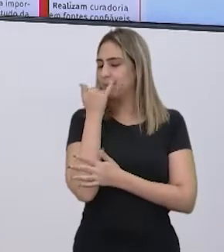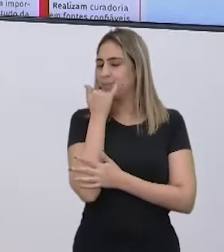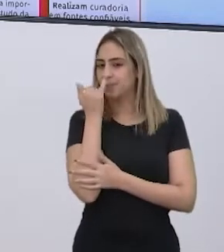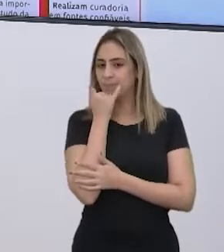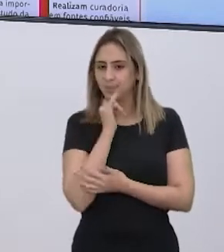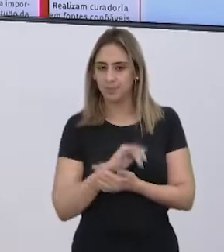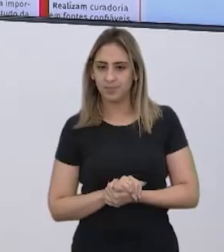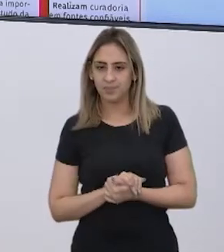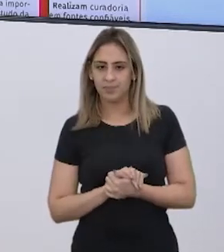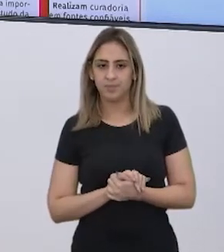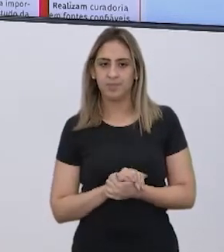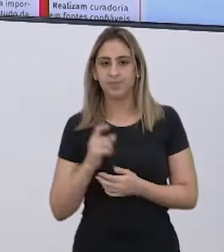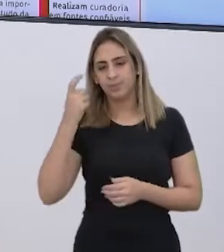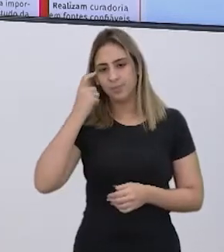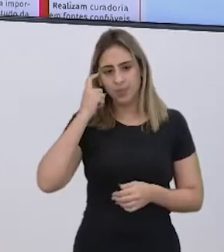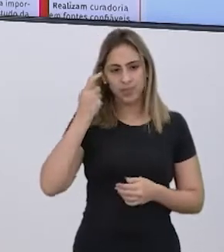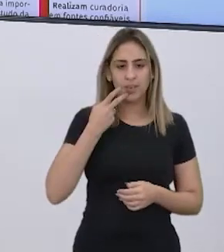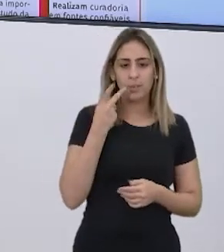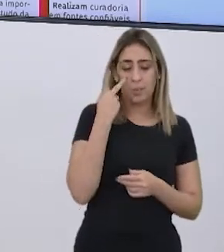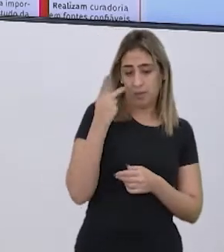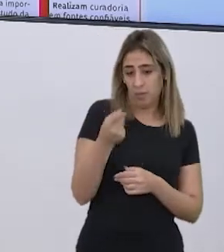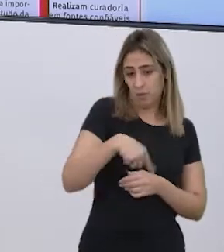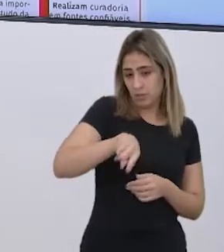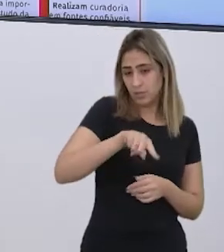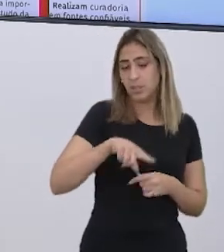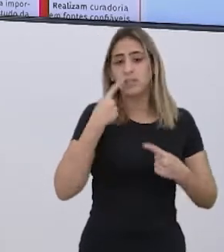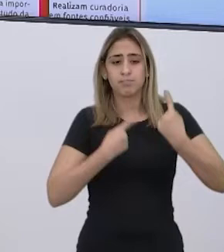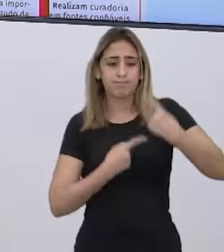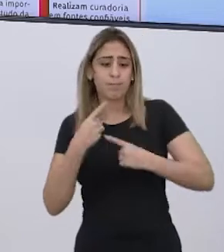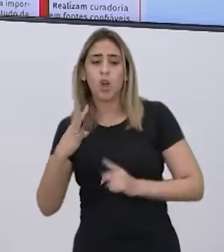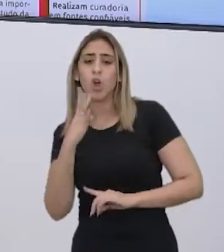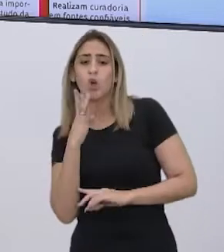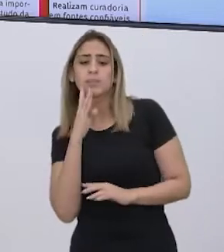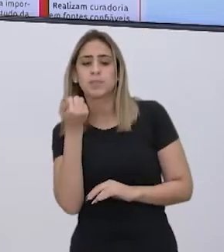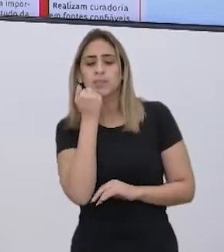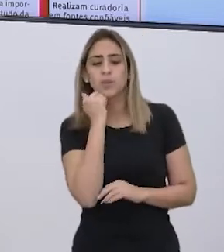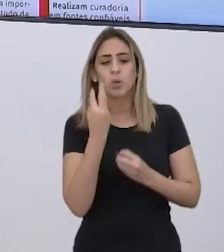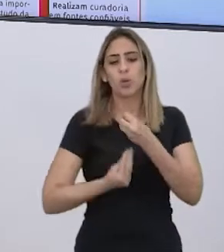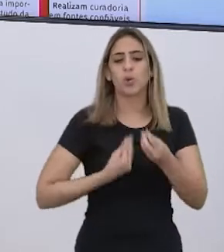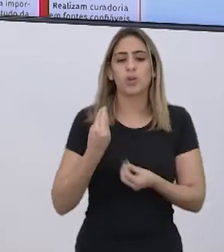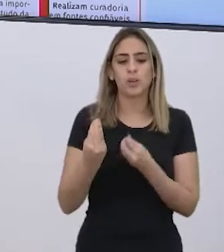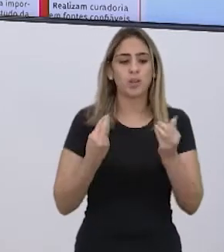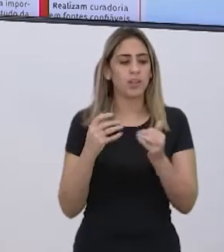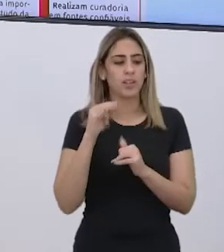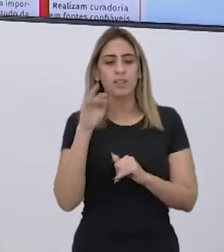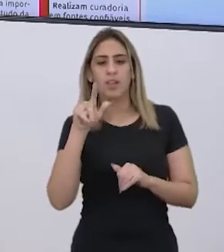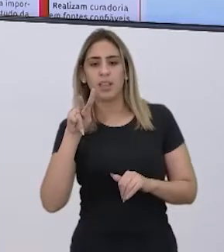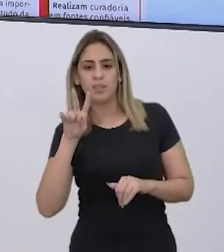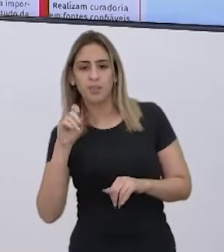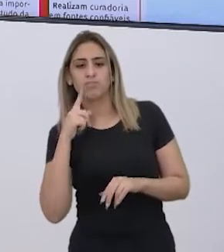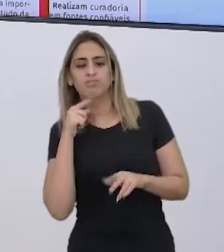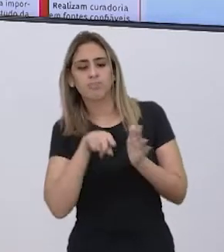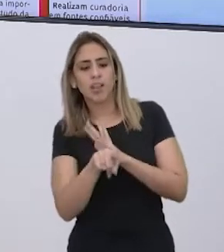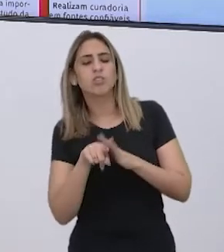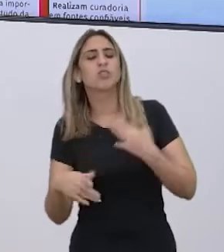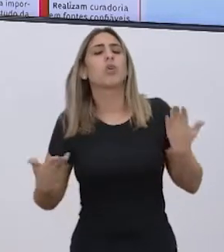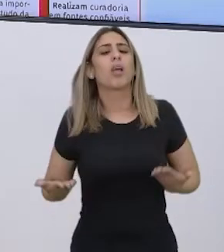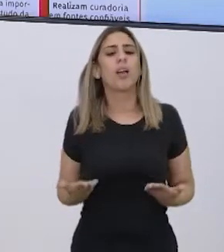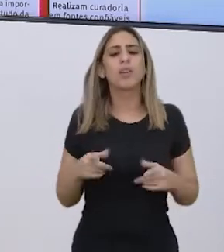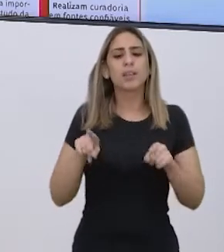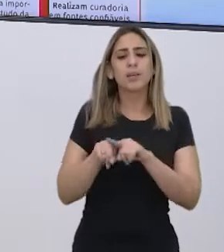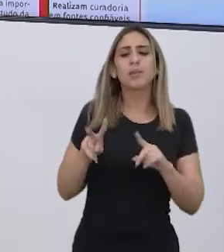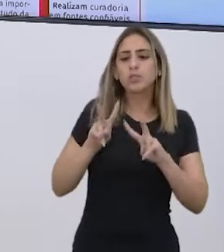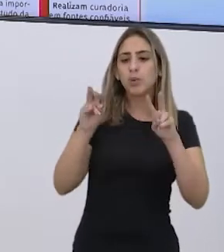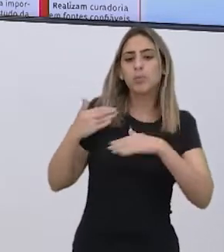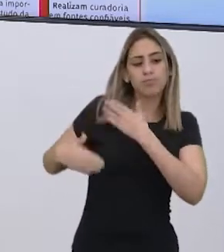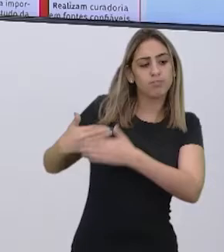lugar errado. Então, a Mafê estava falando com vocês, né? Discutindo o conhecimento científico como infalível e inquestionável, né? E